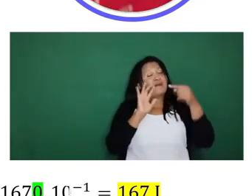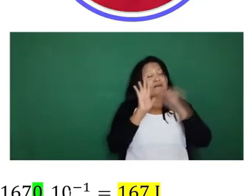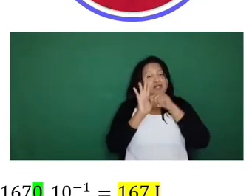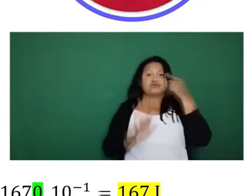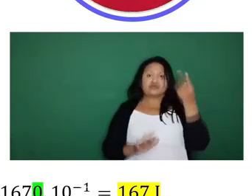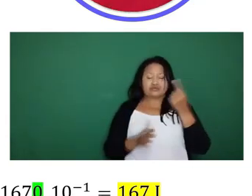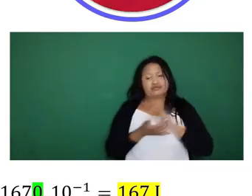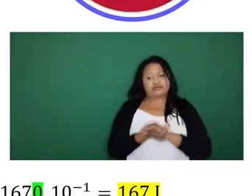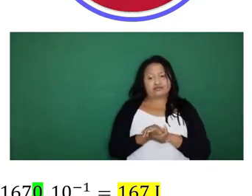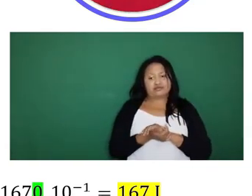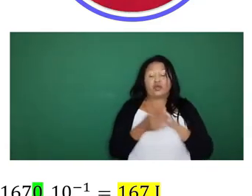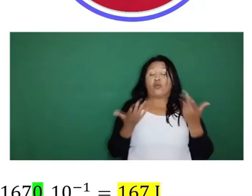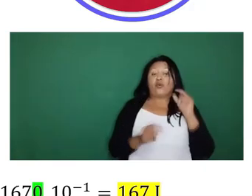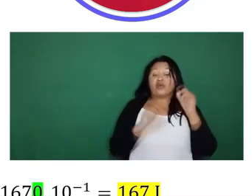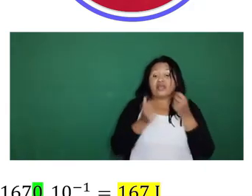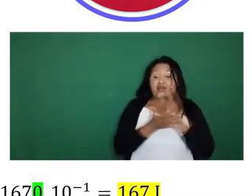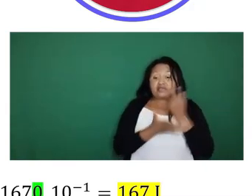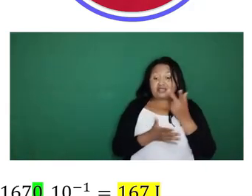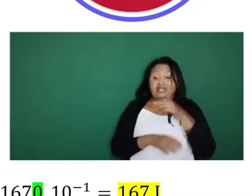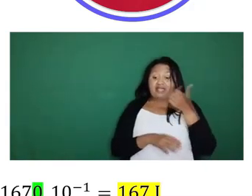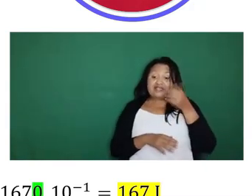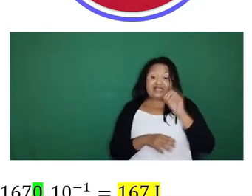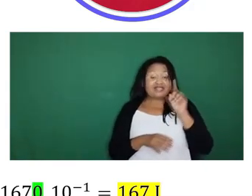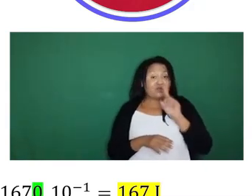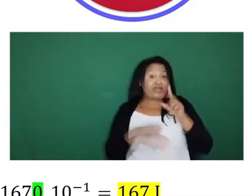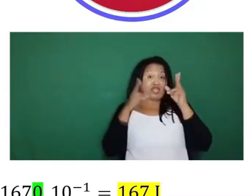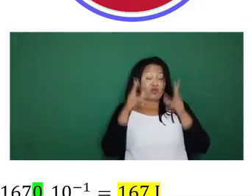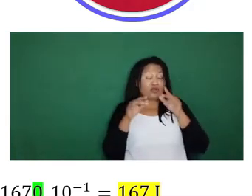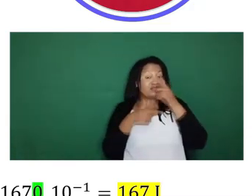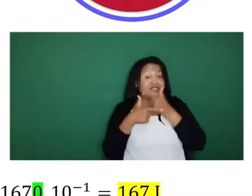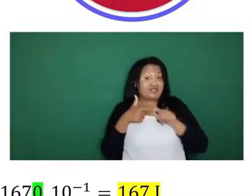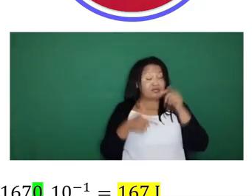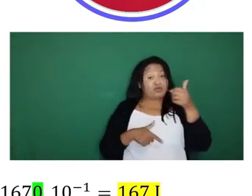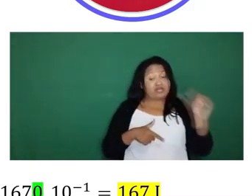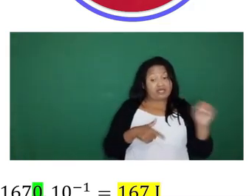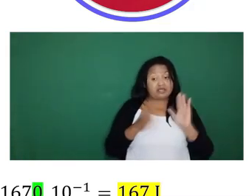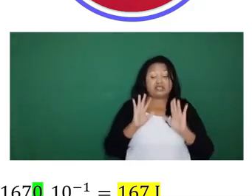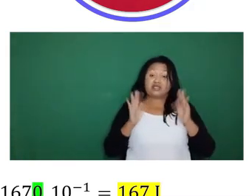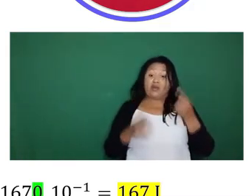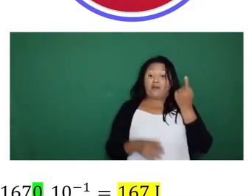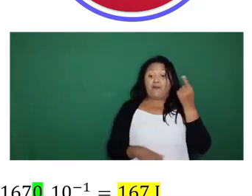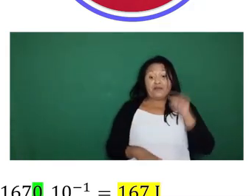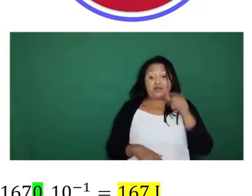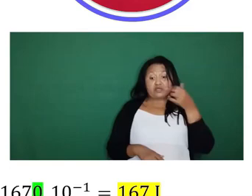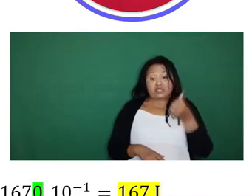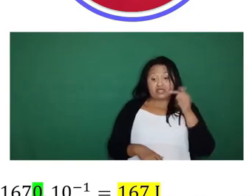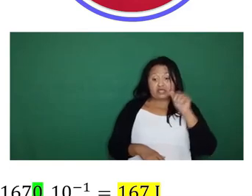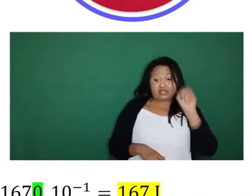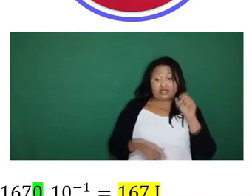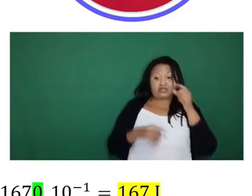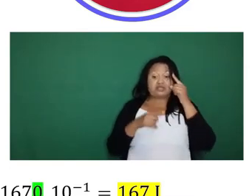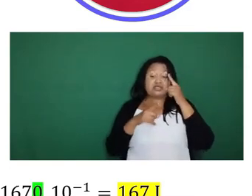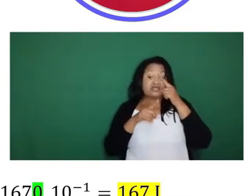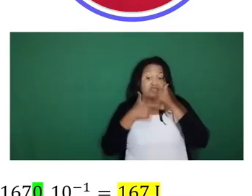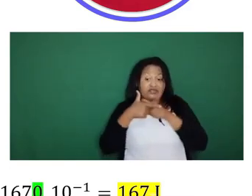por isso menos um que é que acontece 10 a menos um é a mesma coisa que você dividir alguma coisa por 10 então 1670 / 10